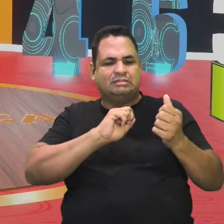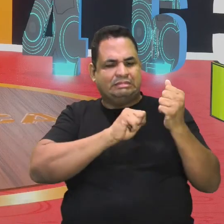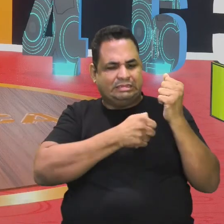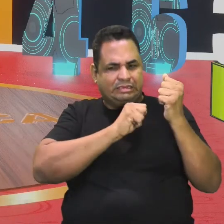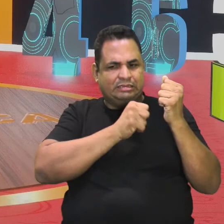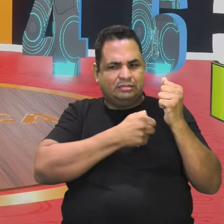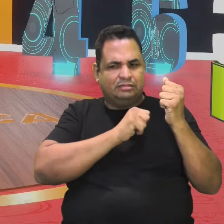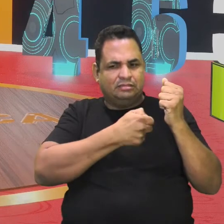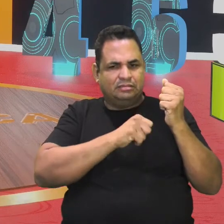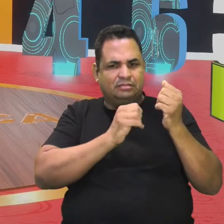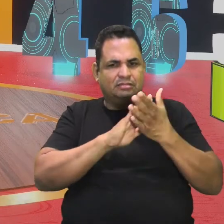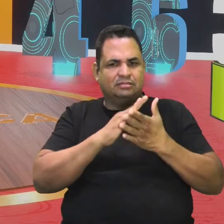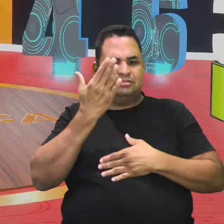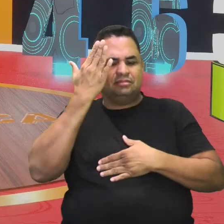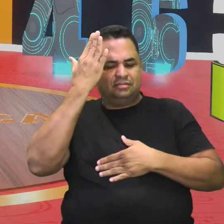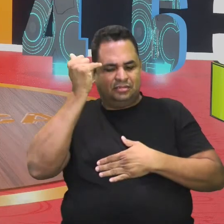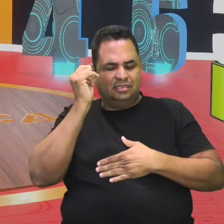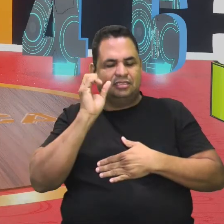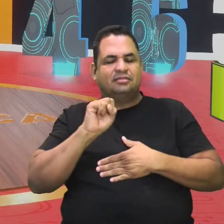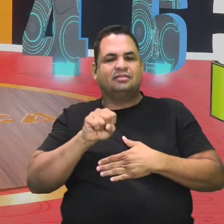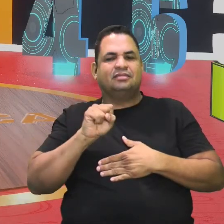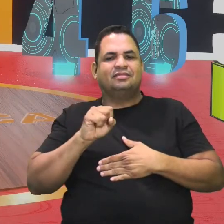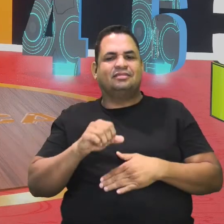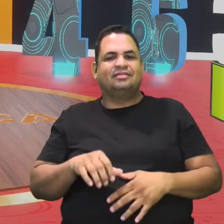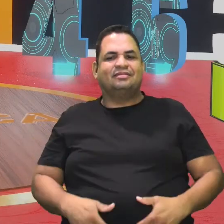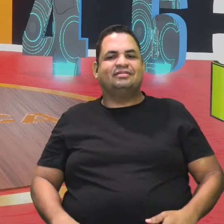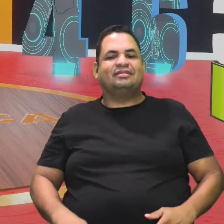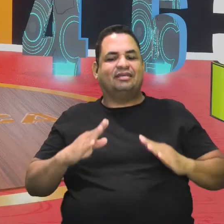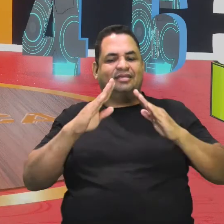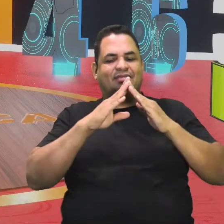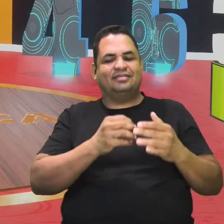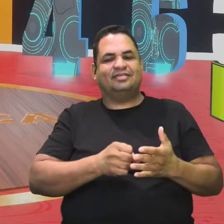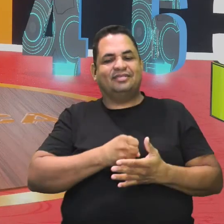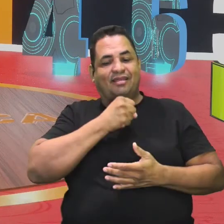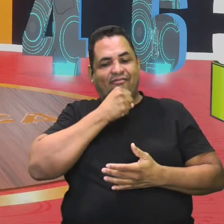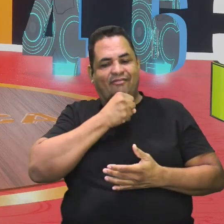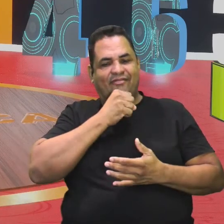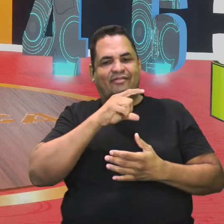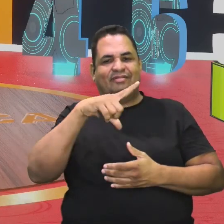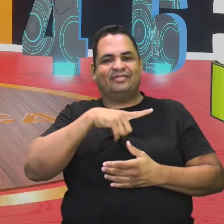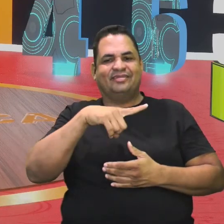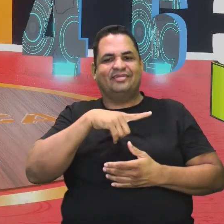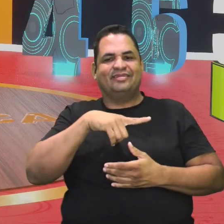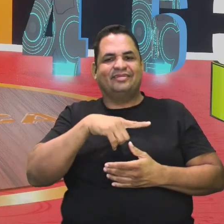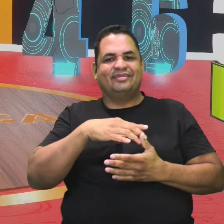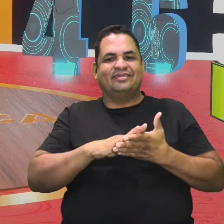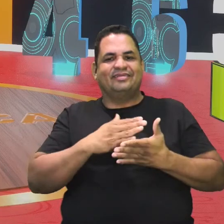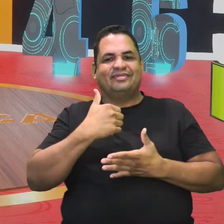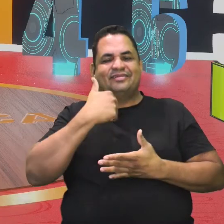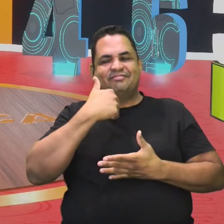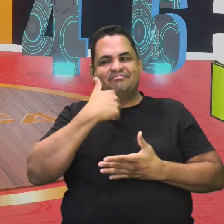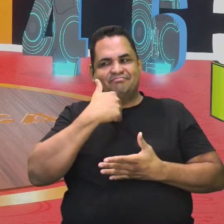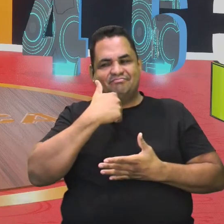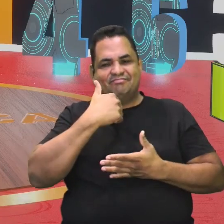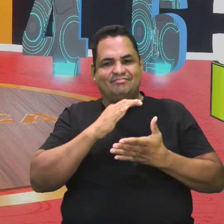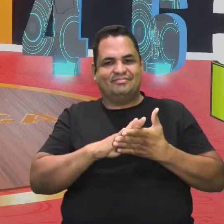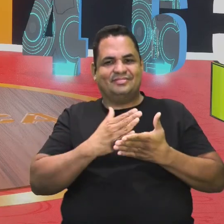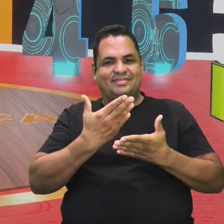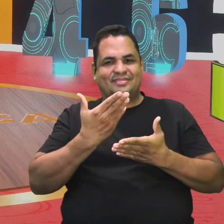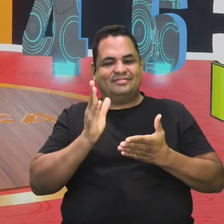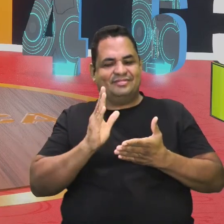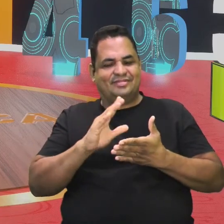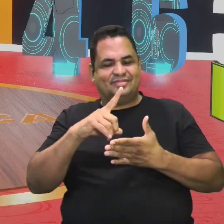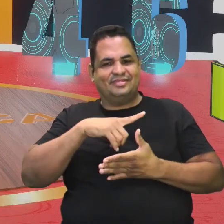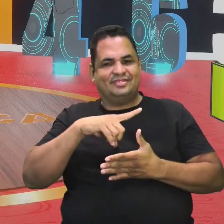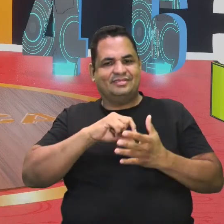Sabe sim. Sabe? Lá na casa da avó tem. Na casa da avó tem? Tem. O despertador... Na casa do pai, se o pai também for aquele pai